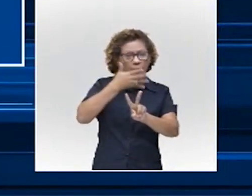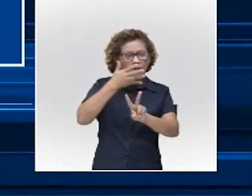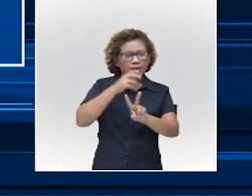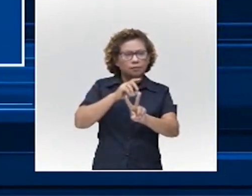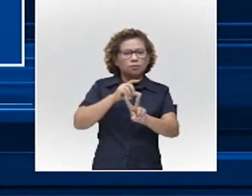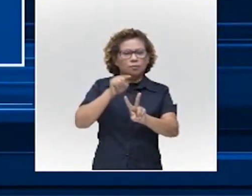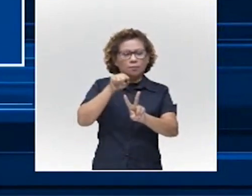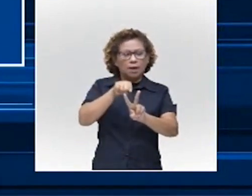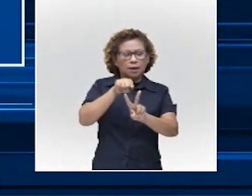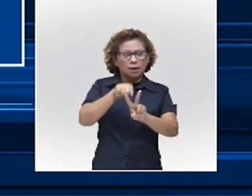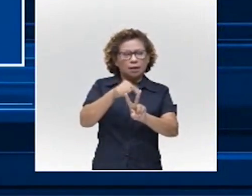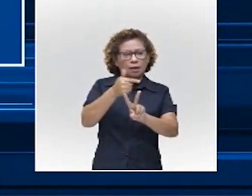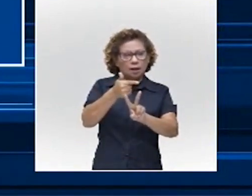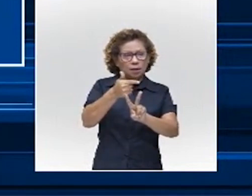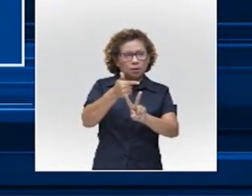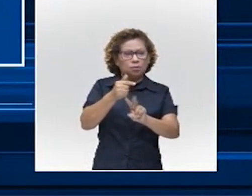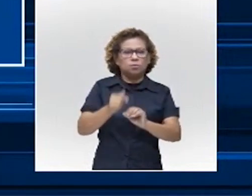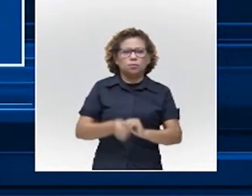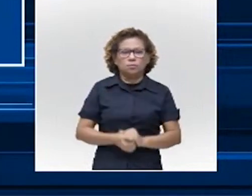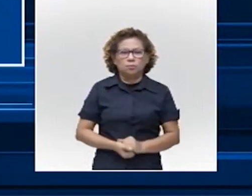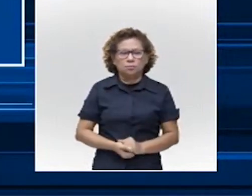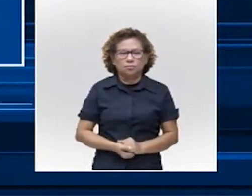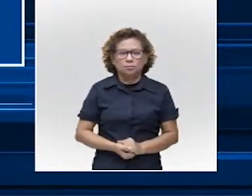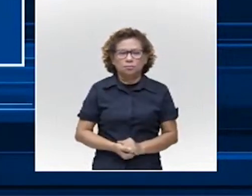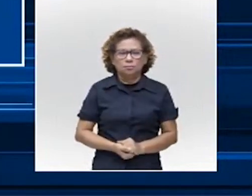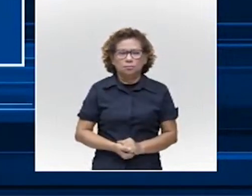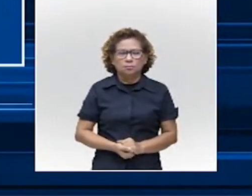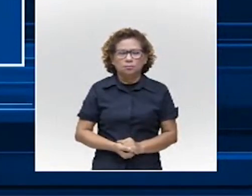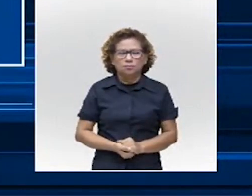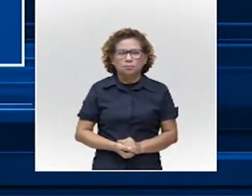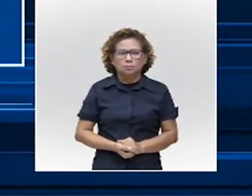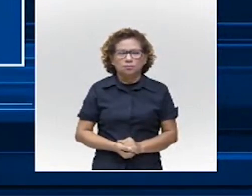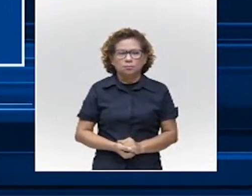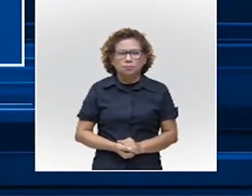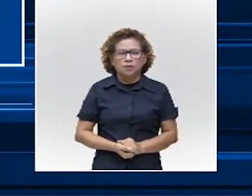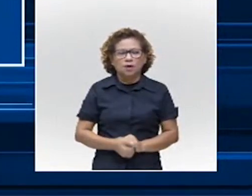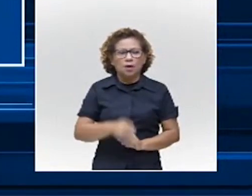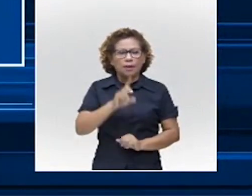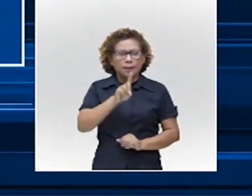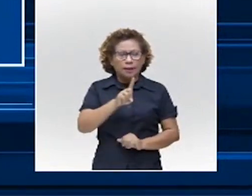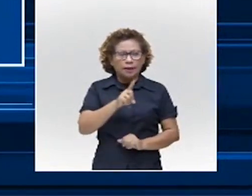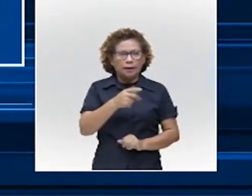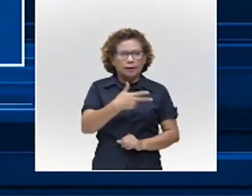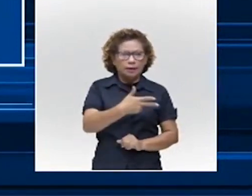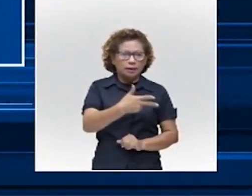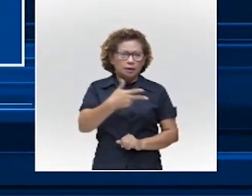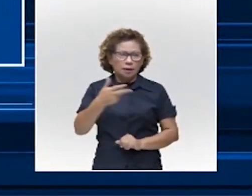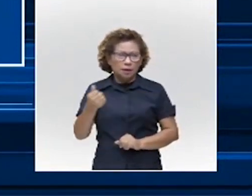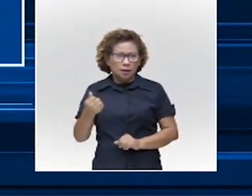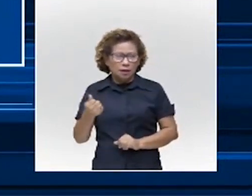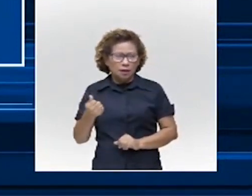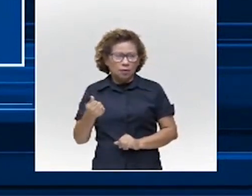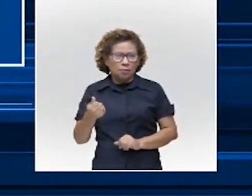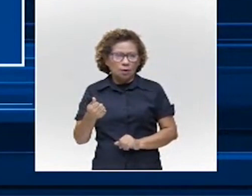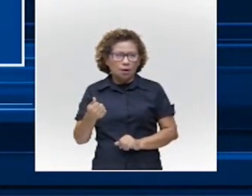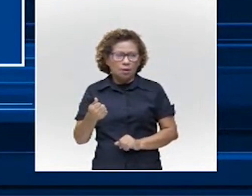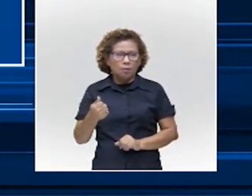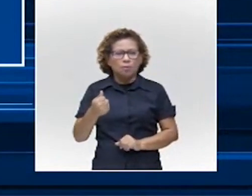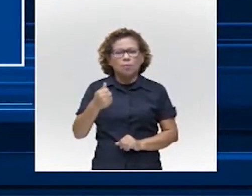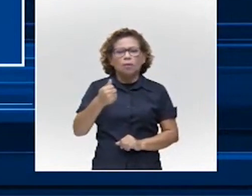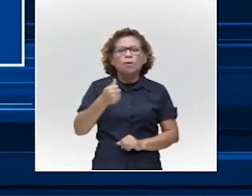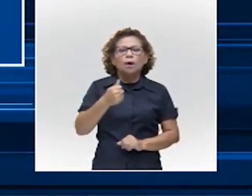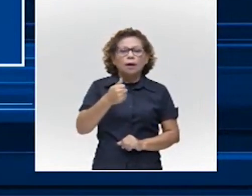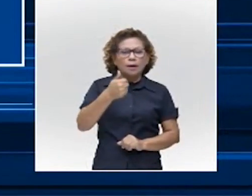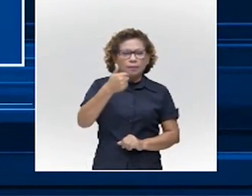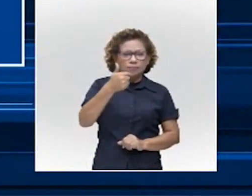expoente do radicando, o radical lhe desaparece e ficamos somente com o valor justamente